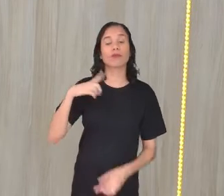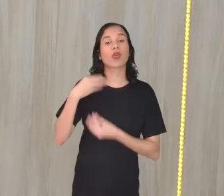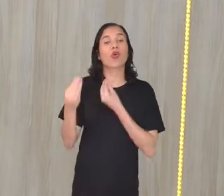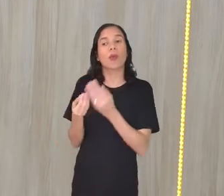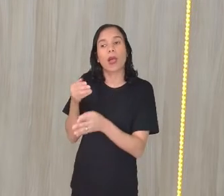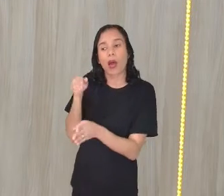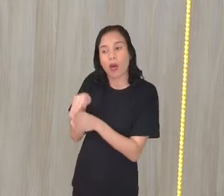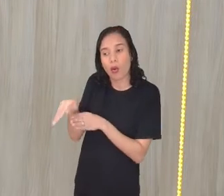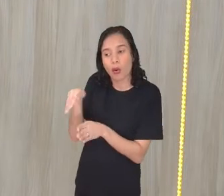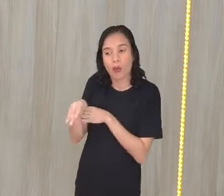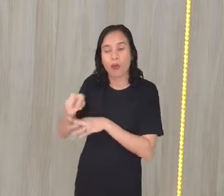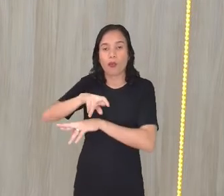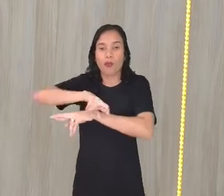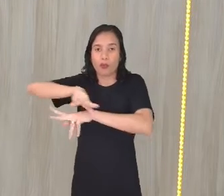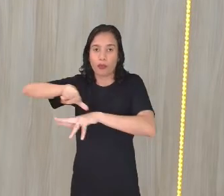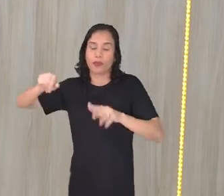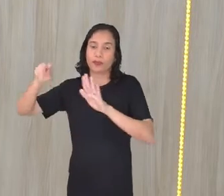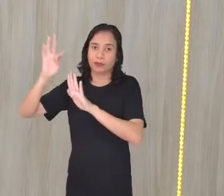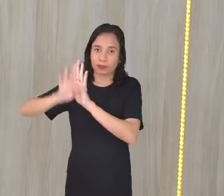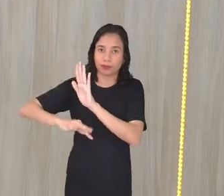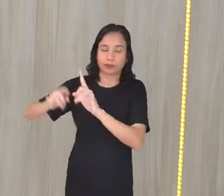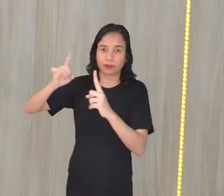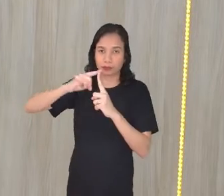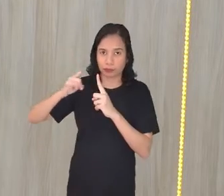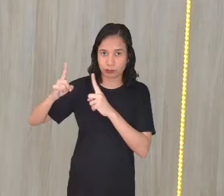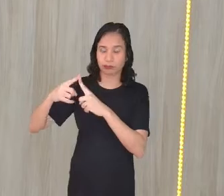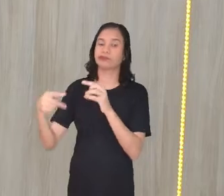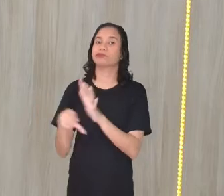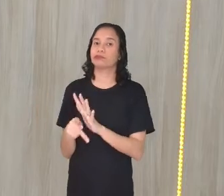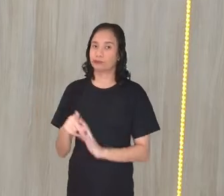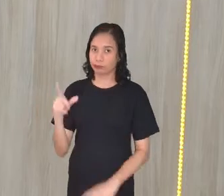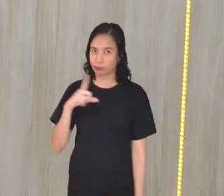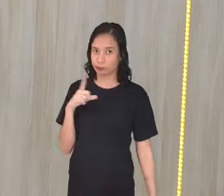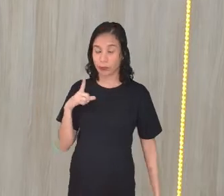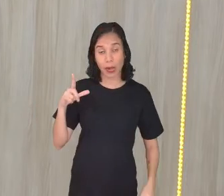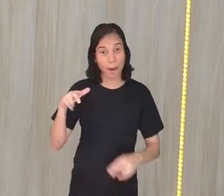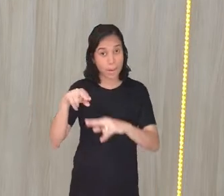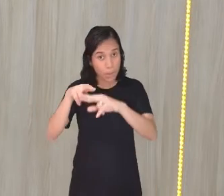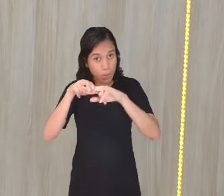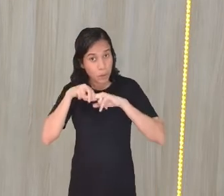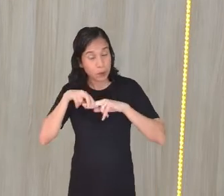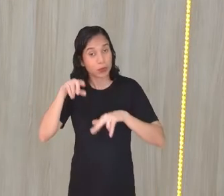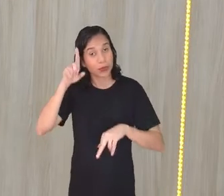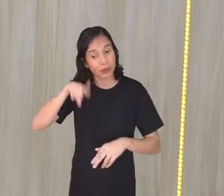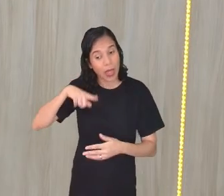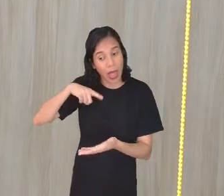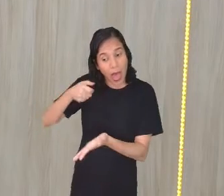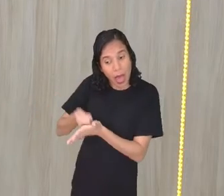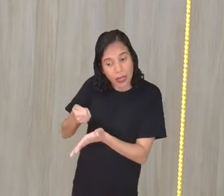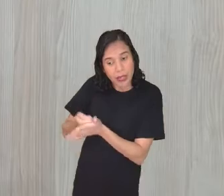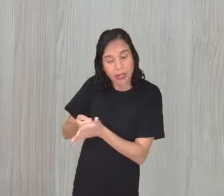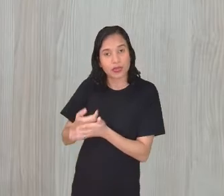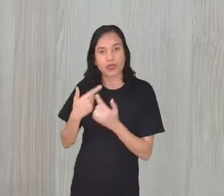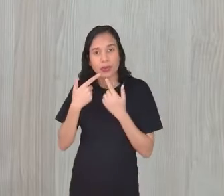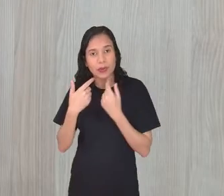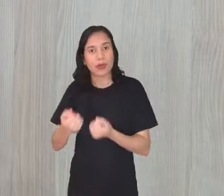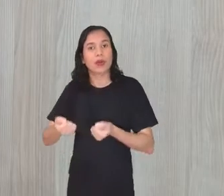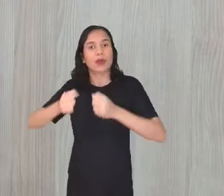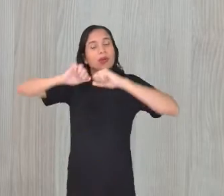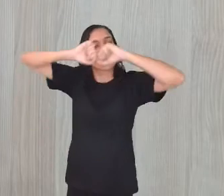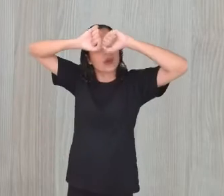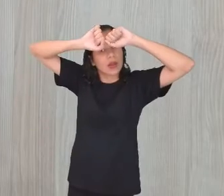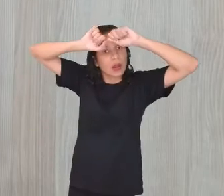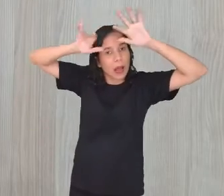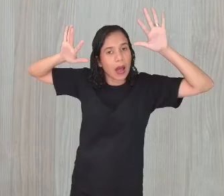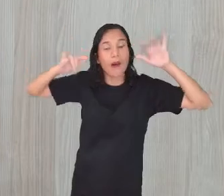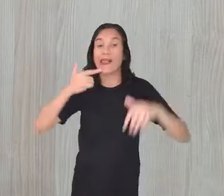né? Isso acontece em outros tipos de texto, manuais de instruções também. E aí, por isso que também se exige uma linguagem que seja mais clara, que